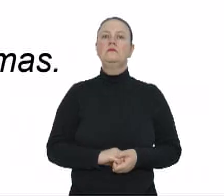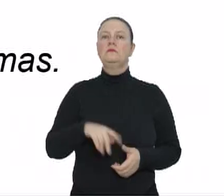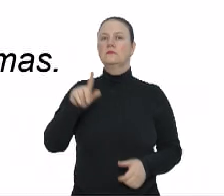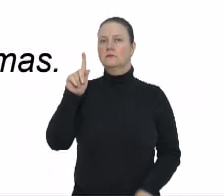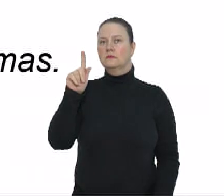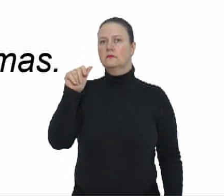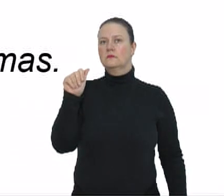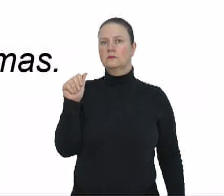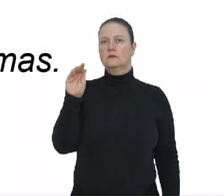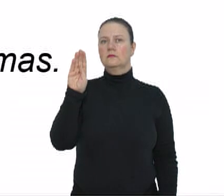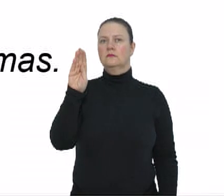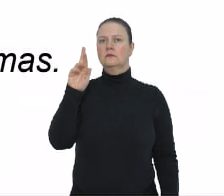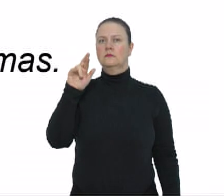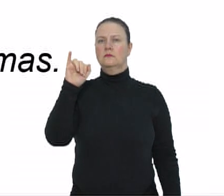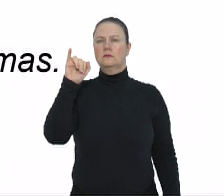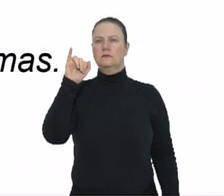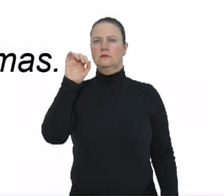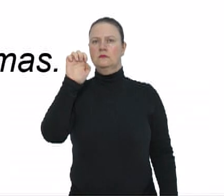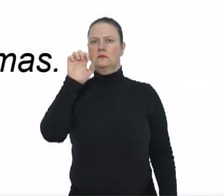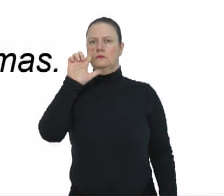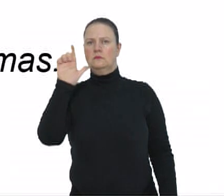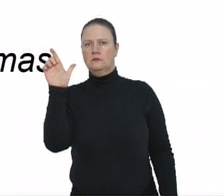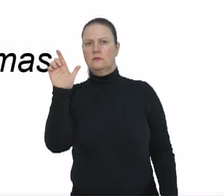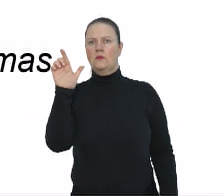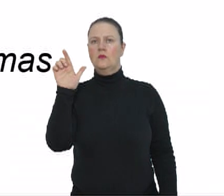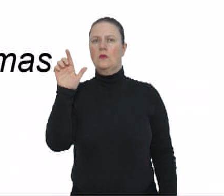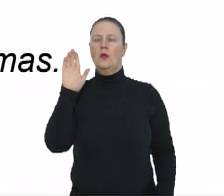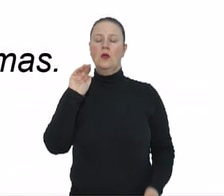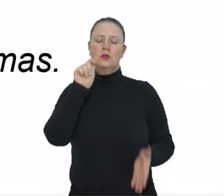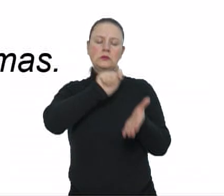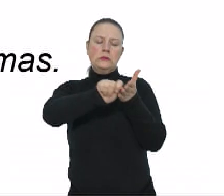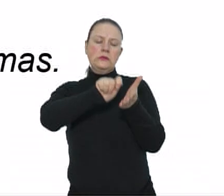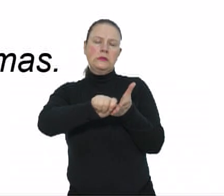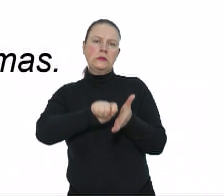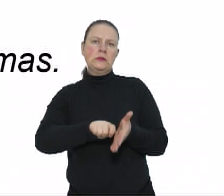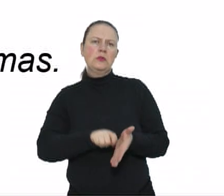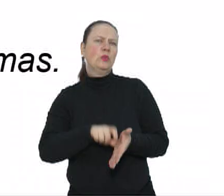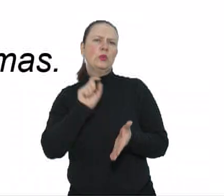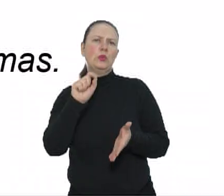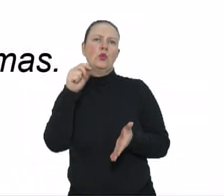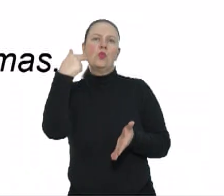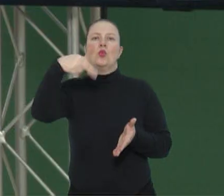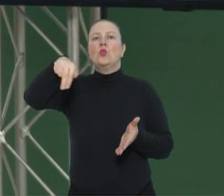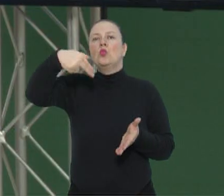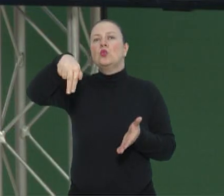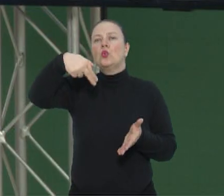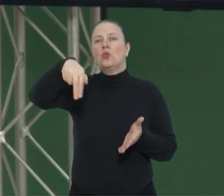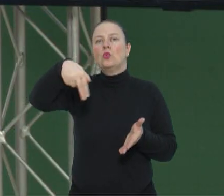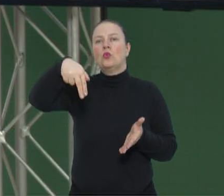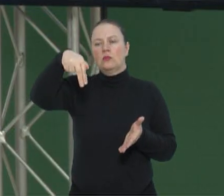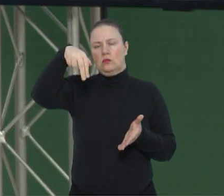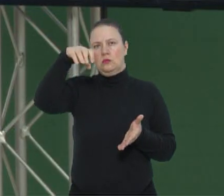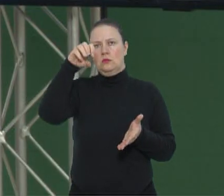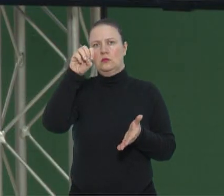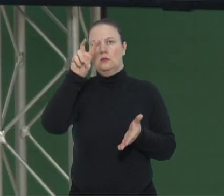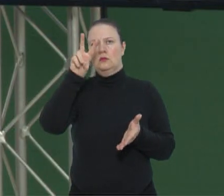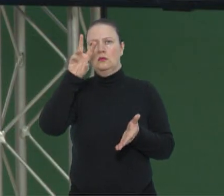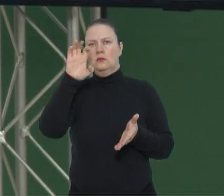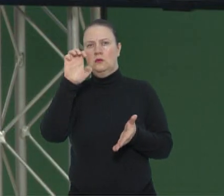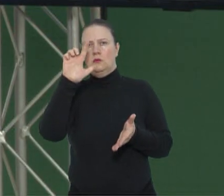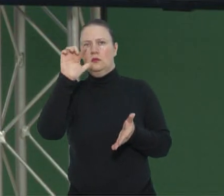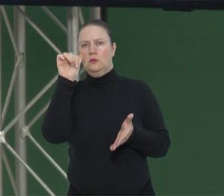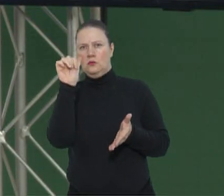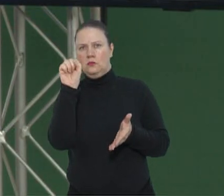Gabriel García Márquez foi um novelista colombiano, então ele escrevia essas